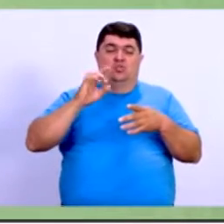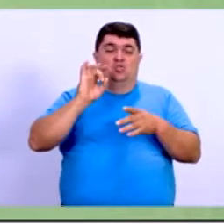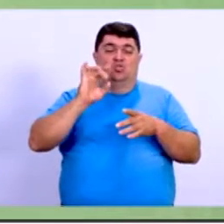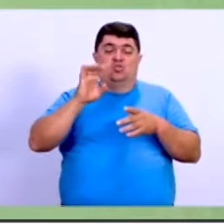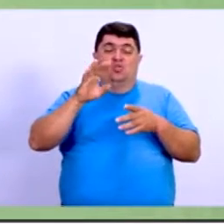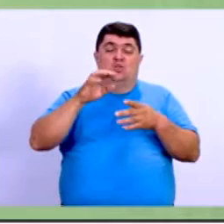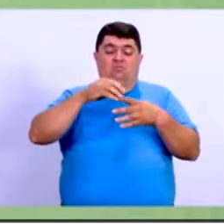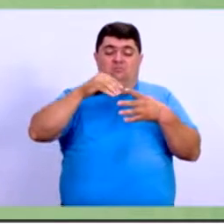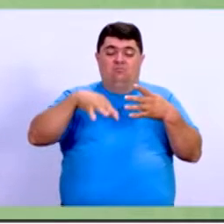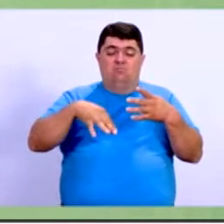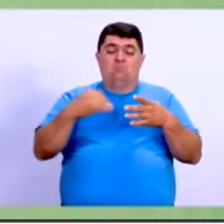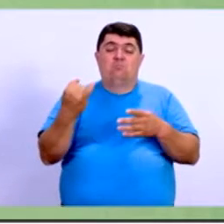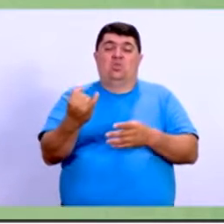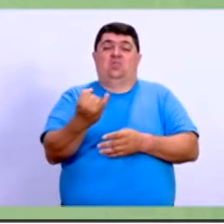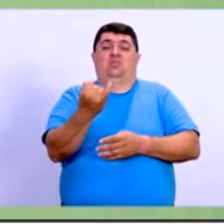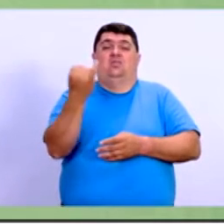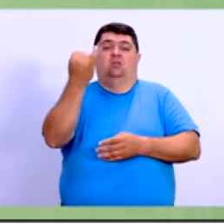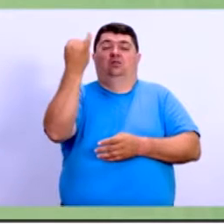Tá?